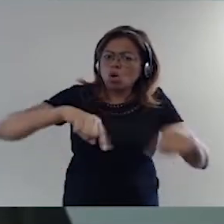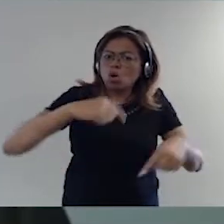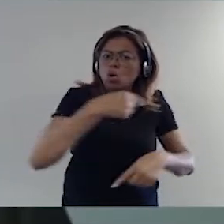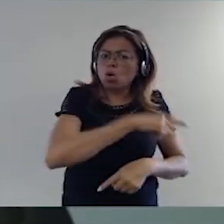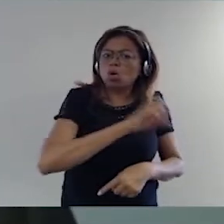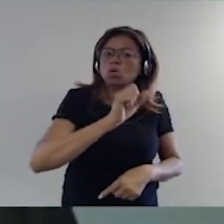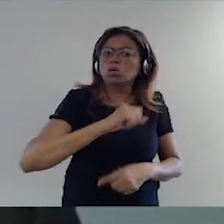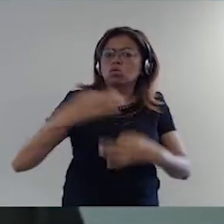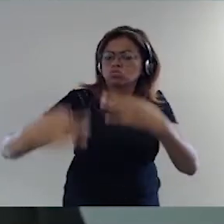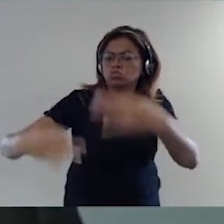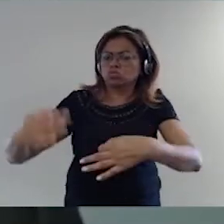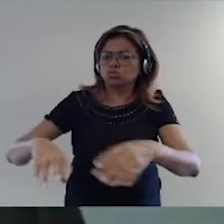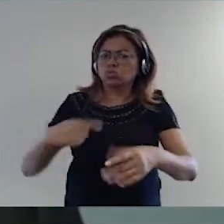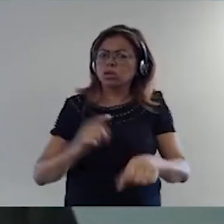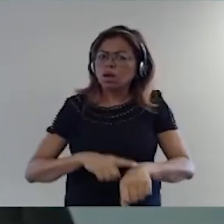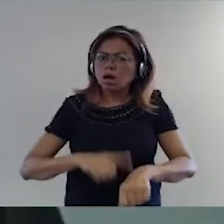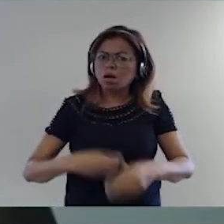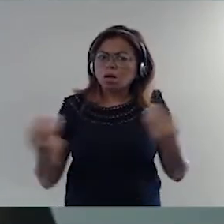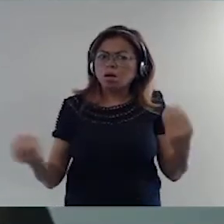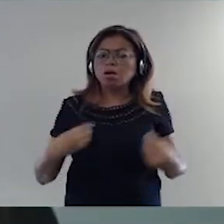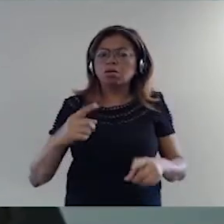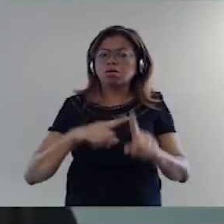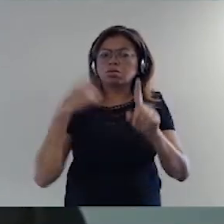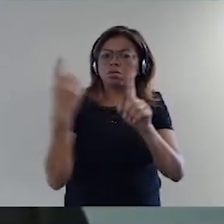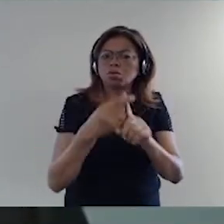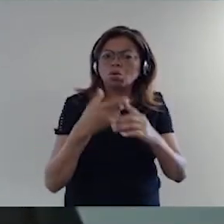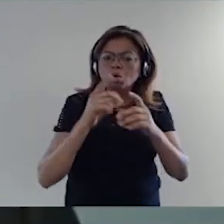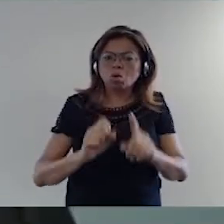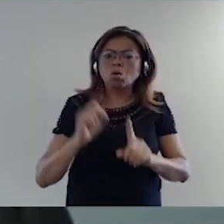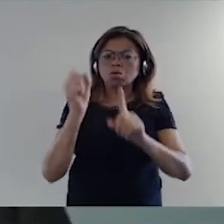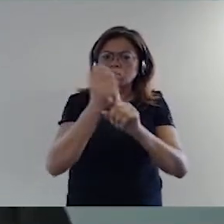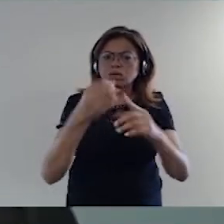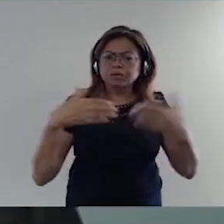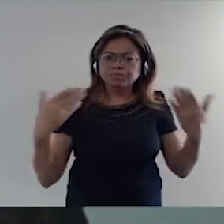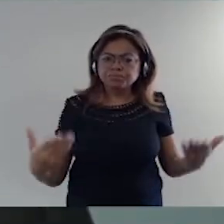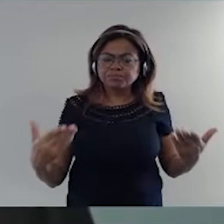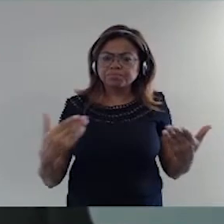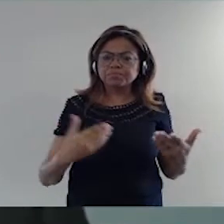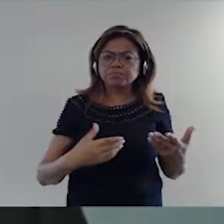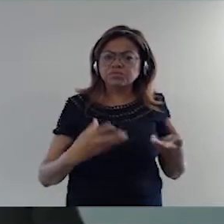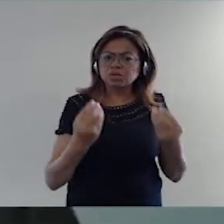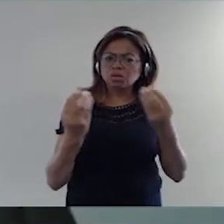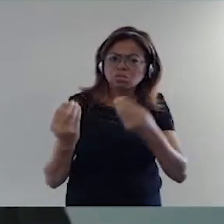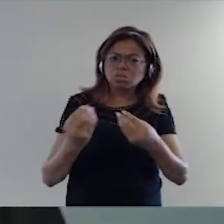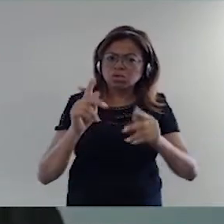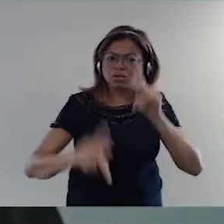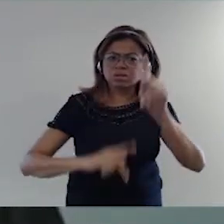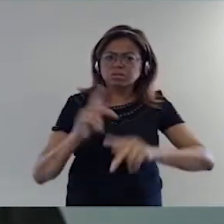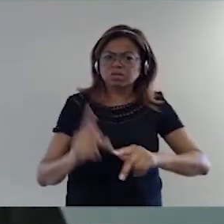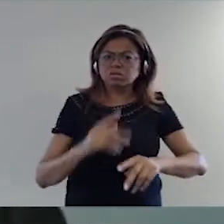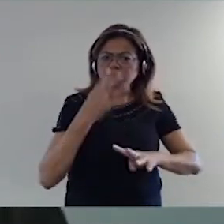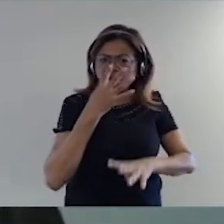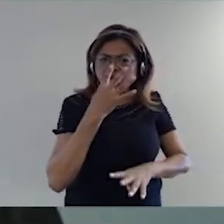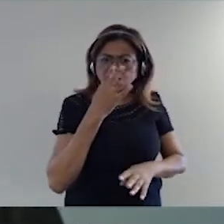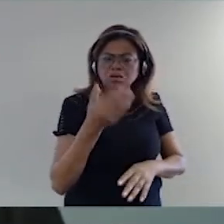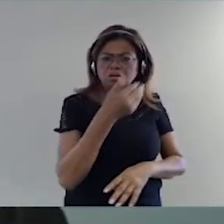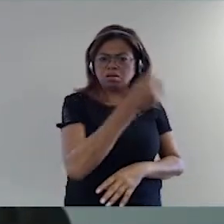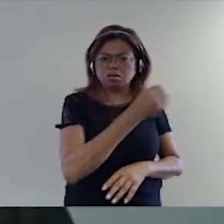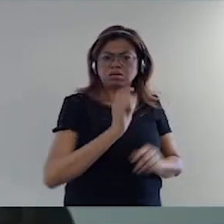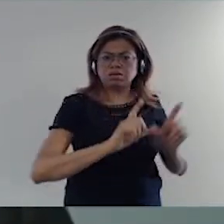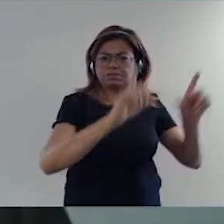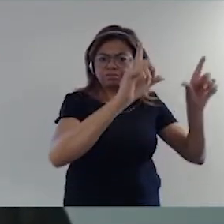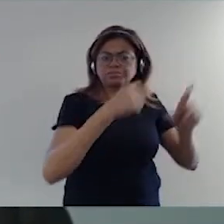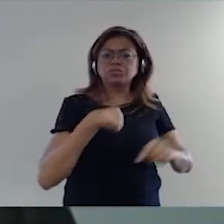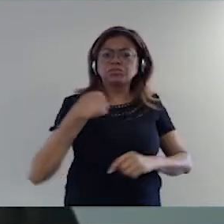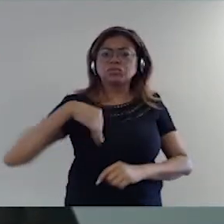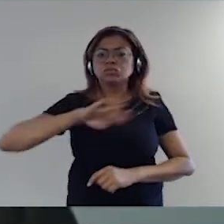inadequado tido numa sala, numa sessão pública. E é isso que nós precisamos hoje trabalhar. Que nós trabalhemos